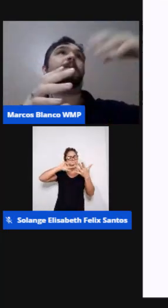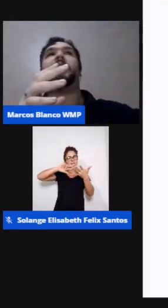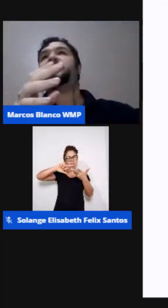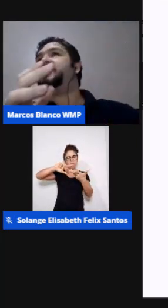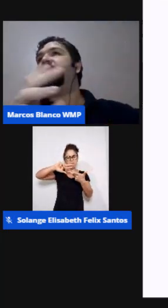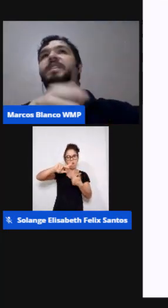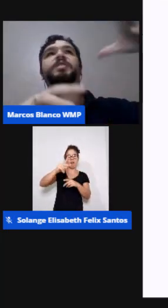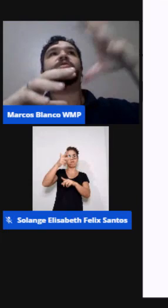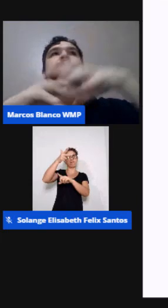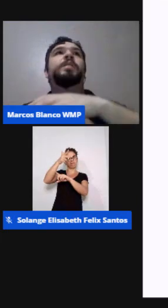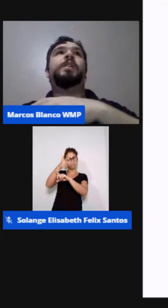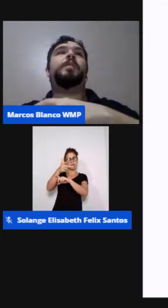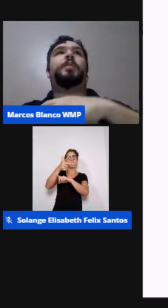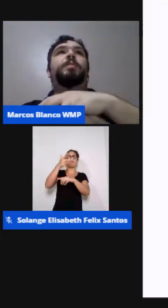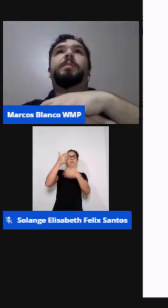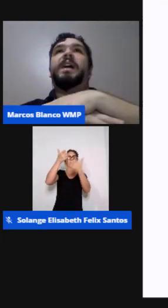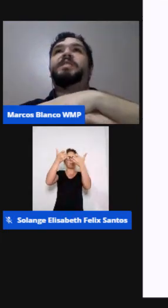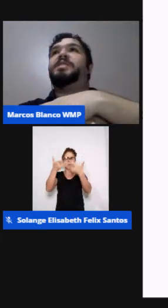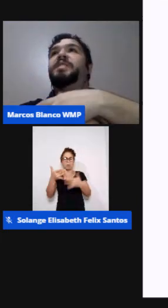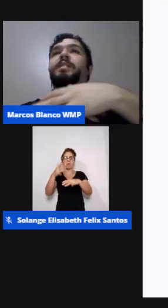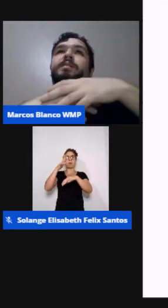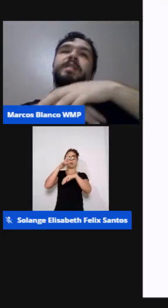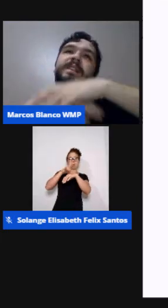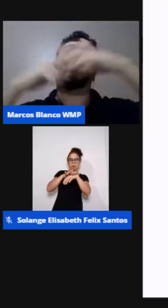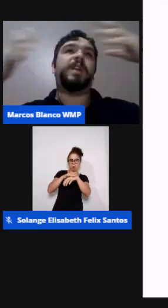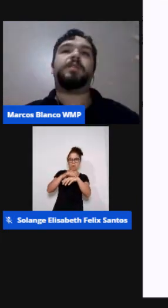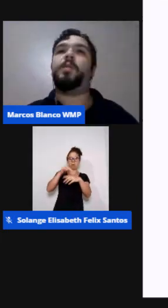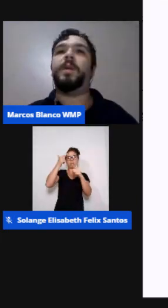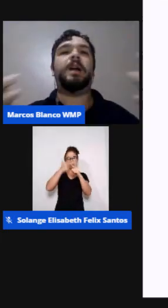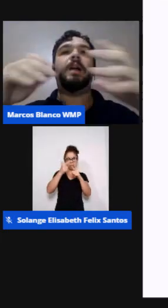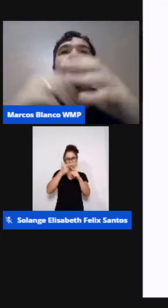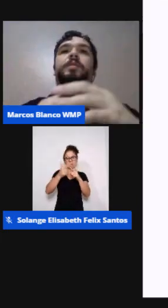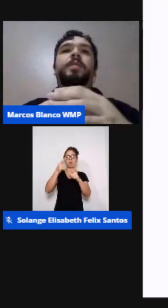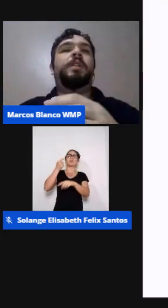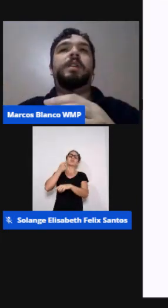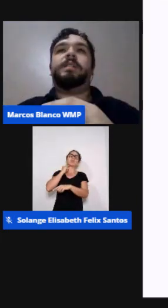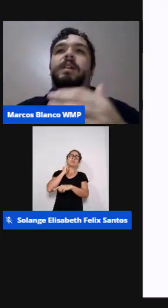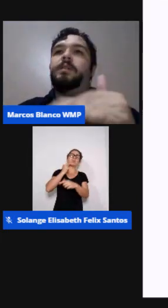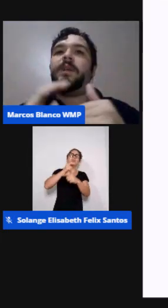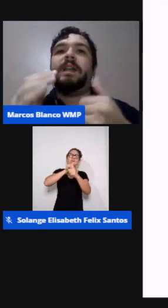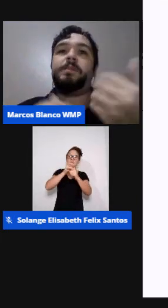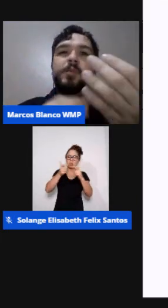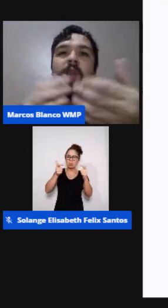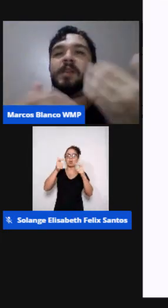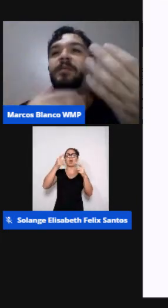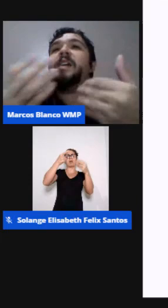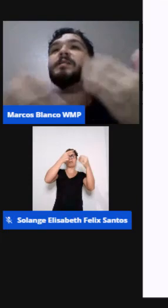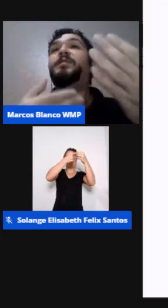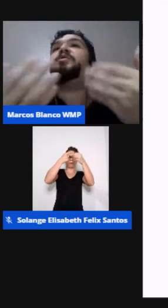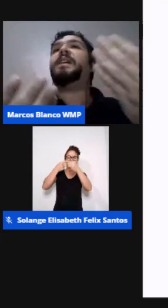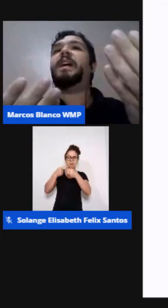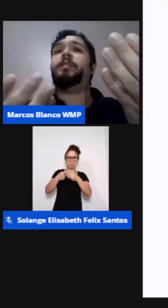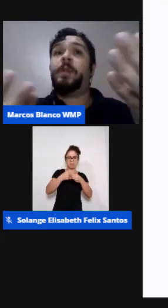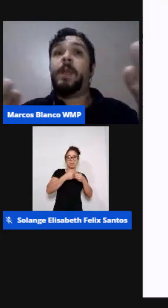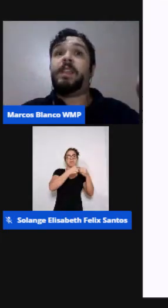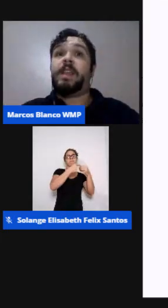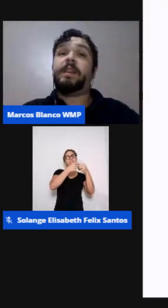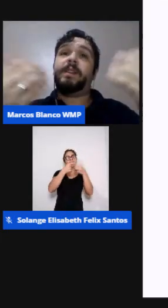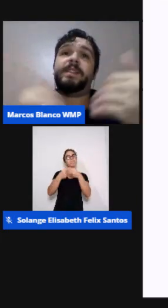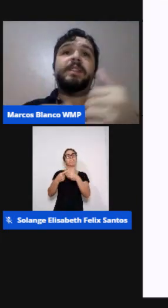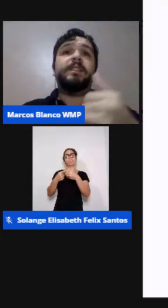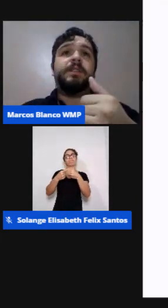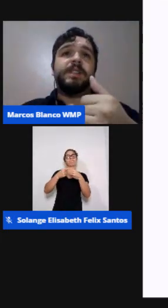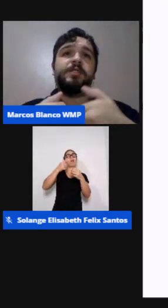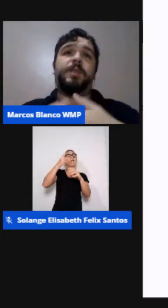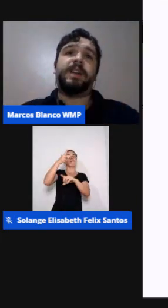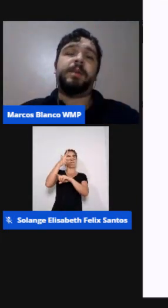doença, sobre problemática de lixo, problemática de crescimento urbano, então vídeos variados.